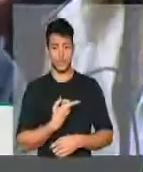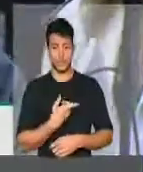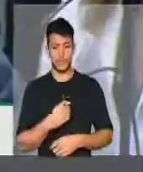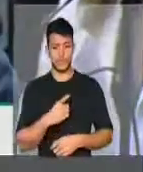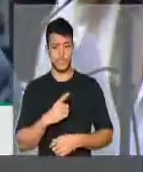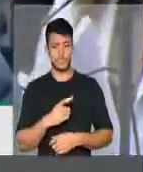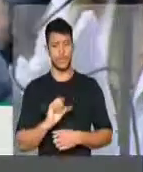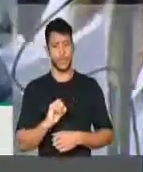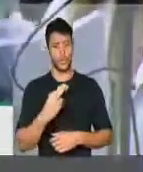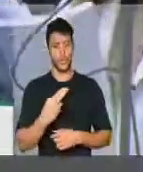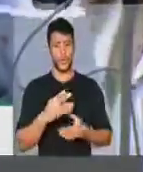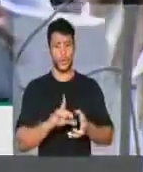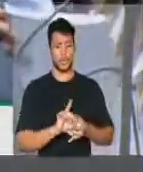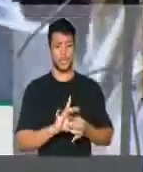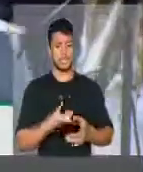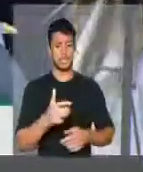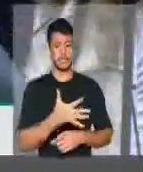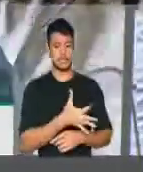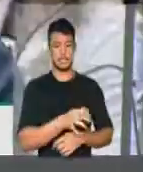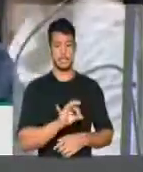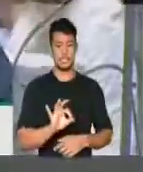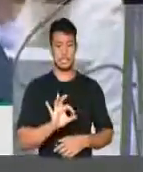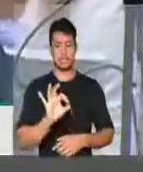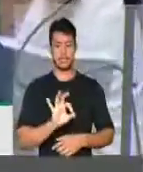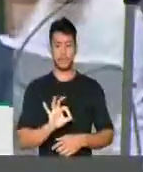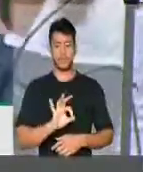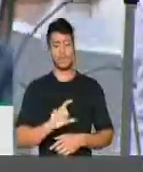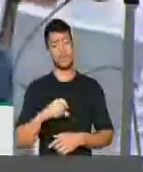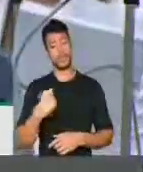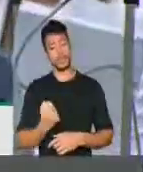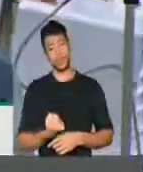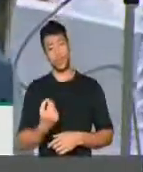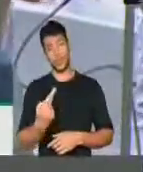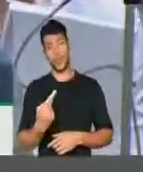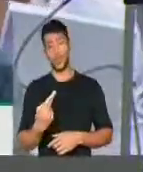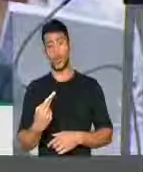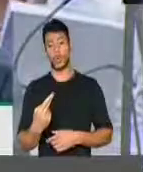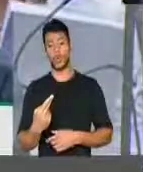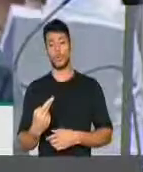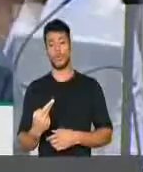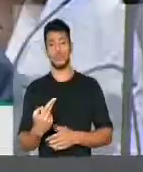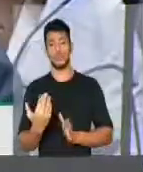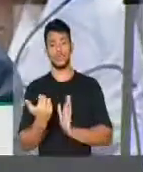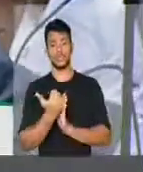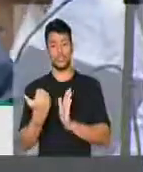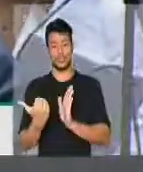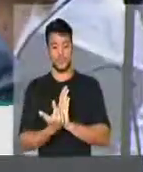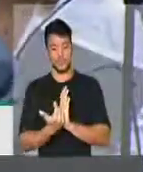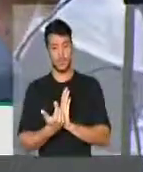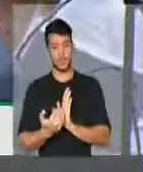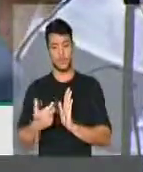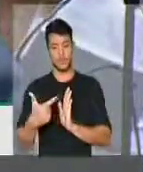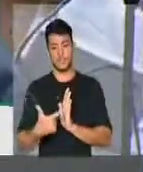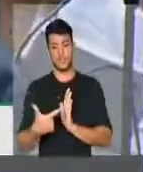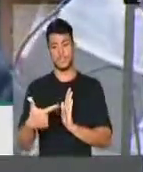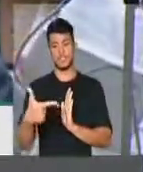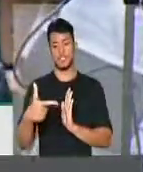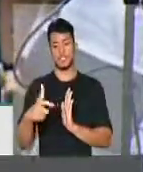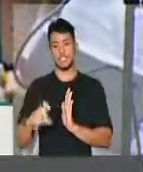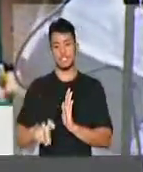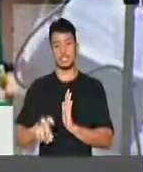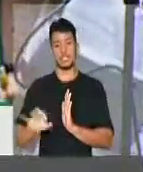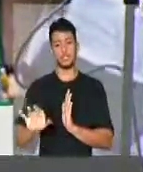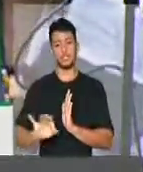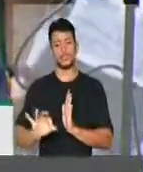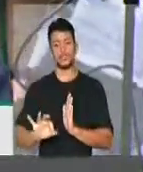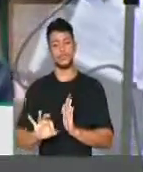de 100% ou, como propõe o PPS, de 25%. Quer dizer, não favorecer tanto